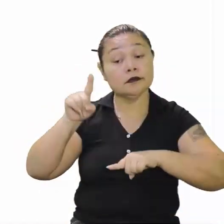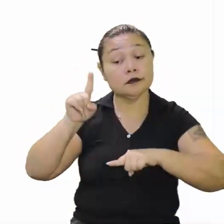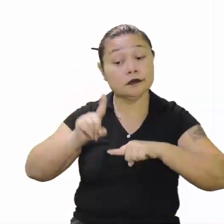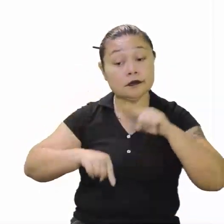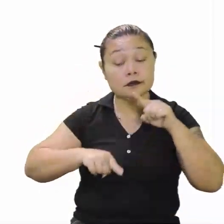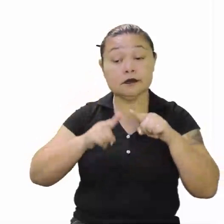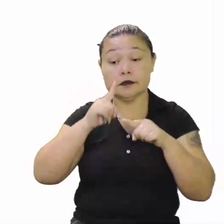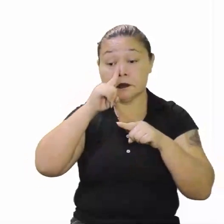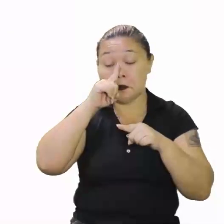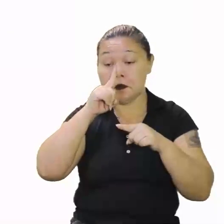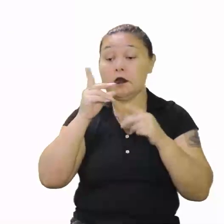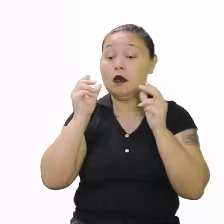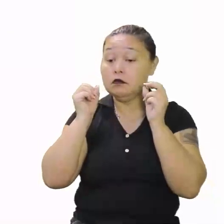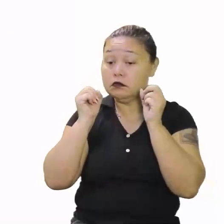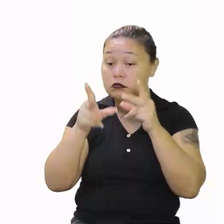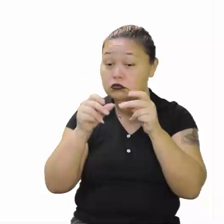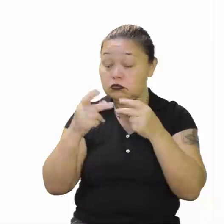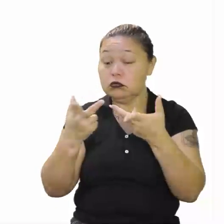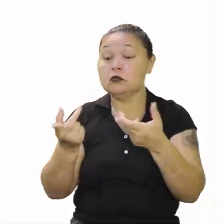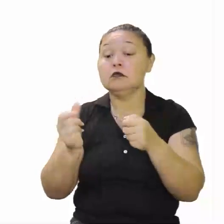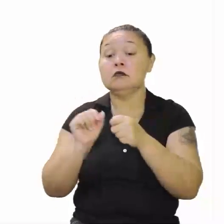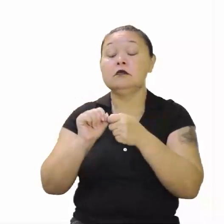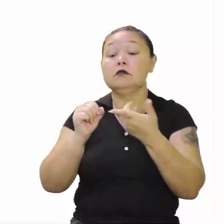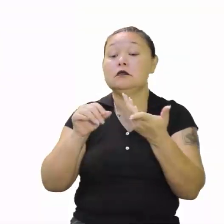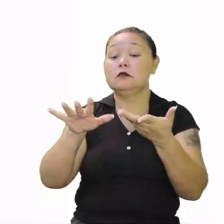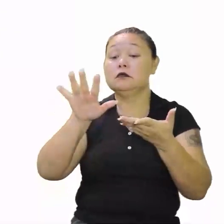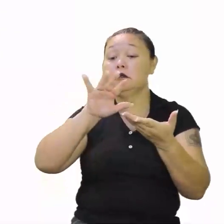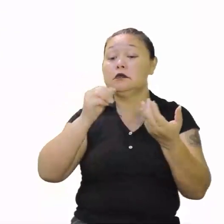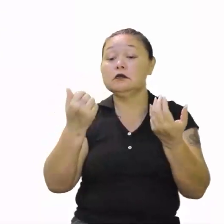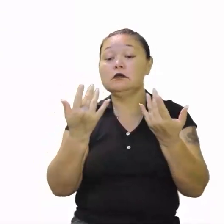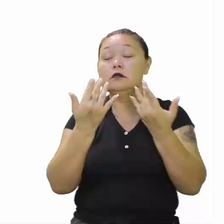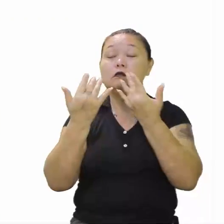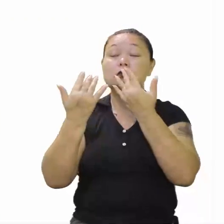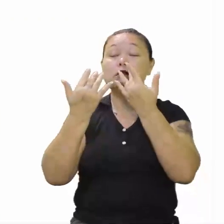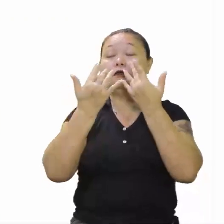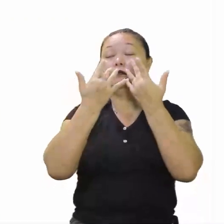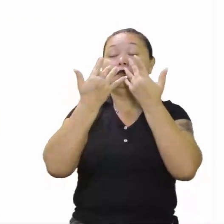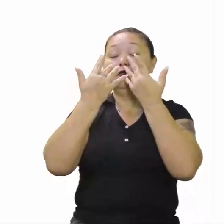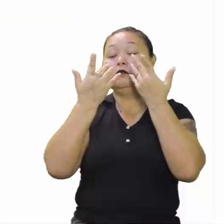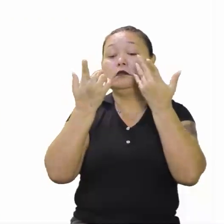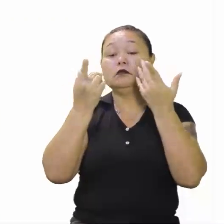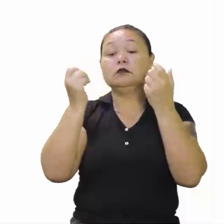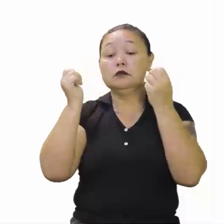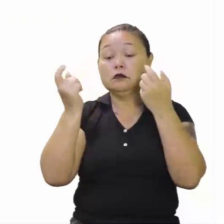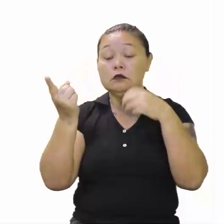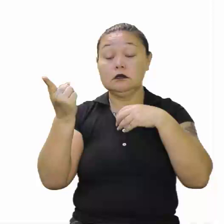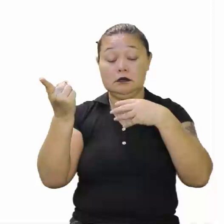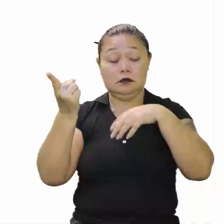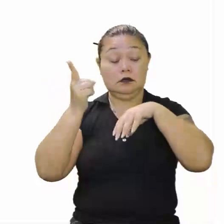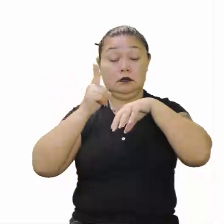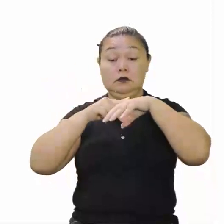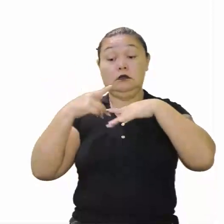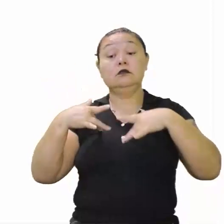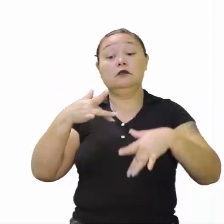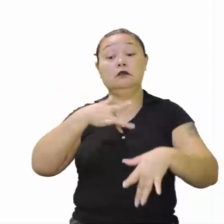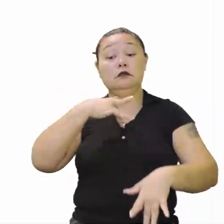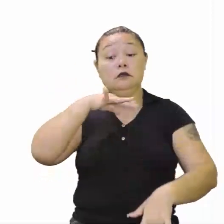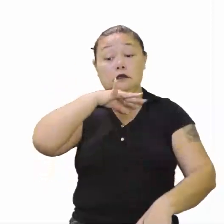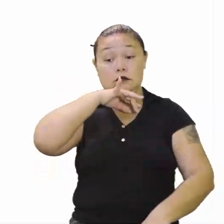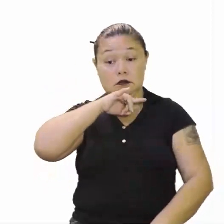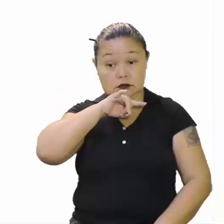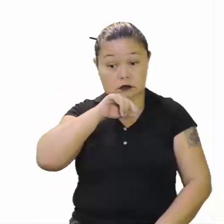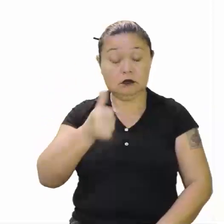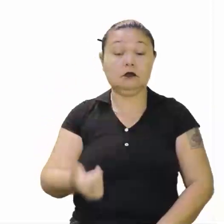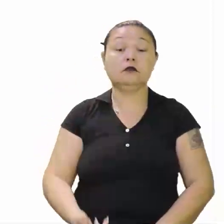ser tóxicos, aqueles que exalam substâncias que podem agredir a nossa saúde.